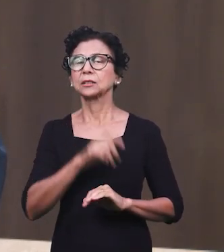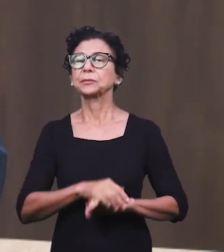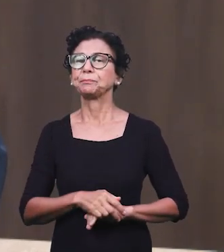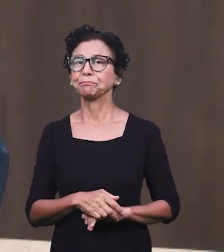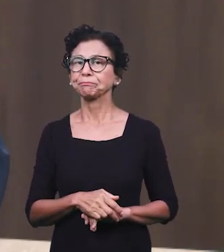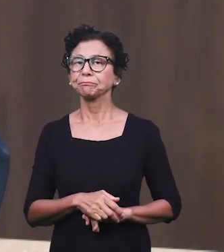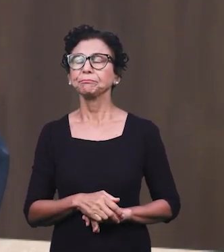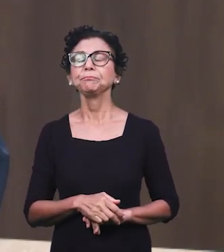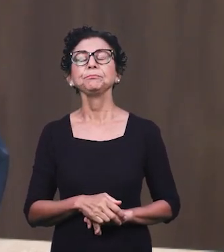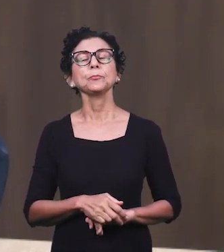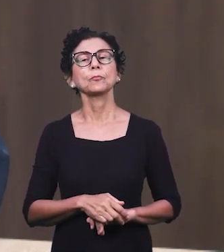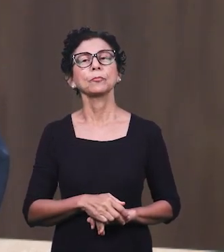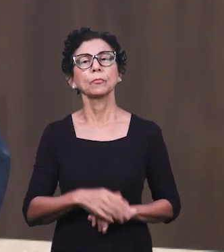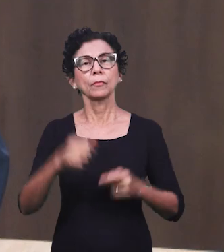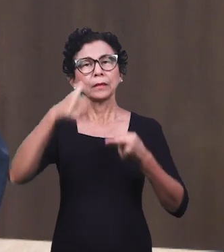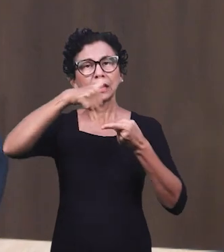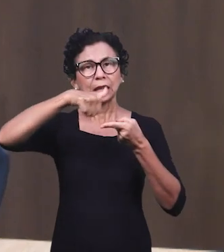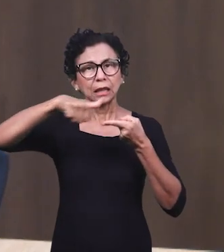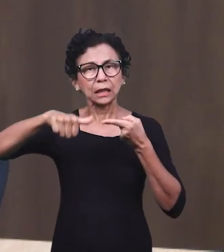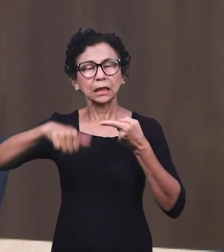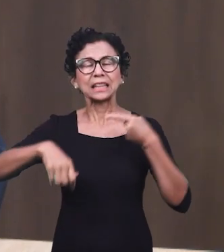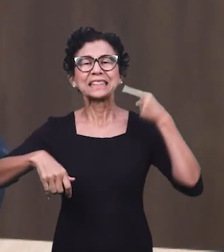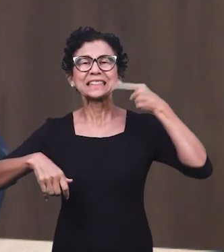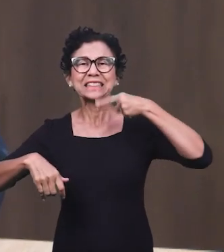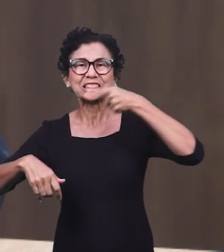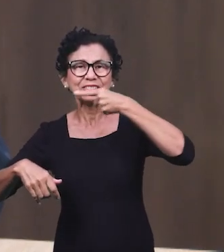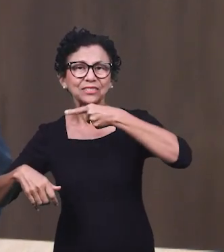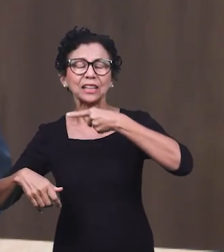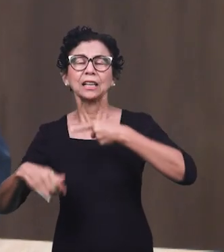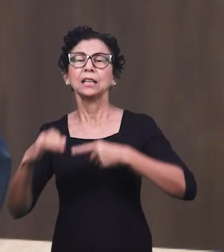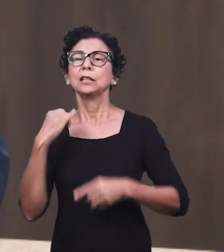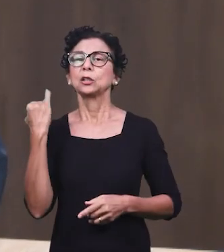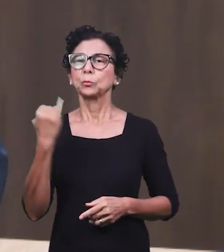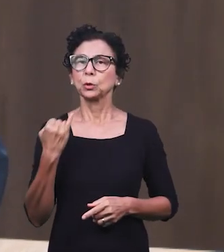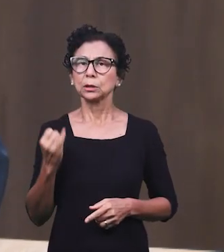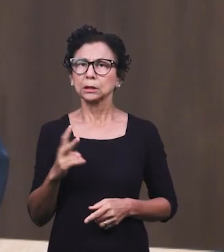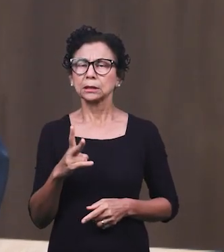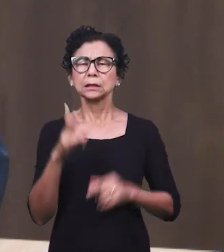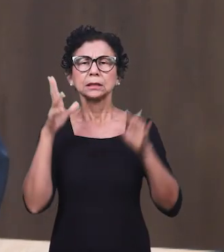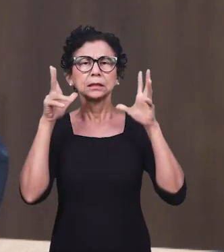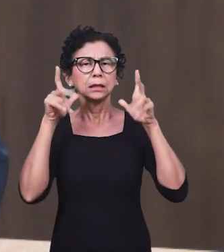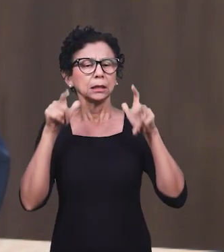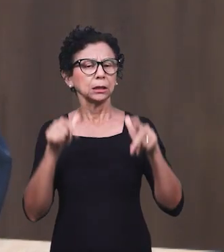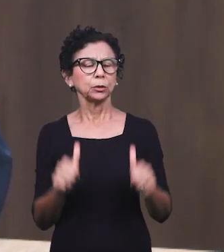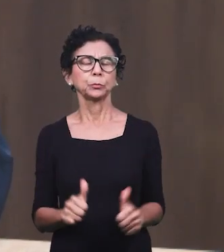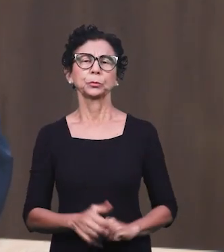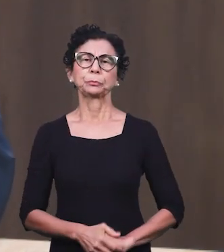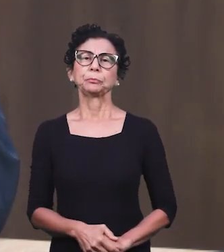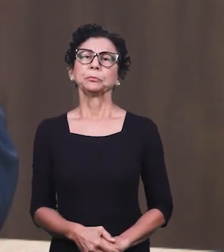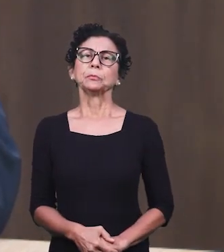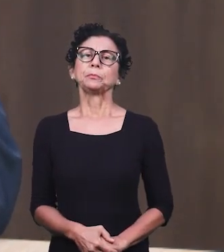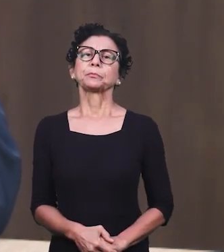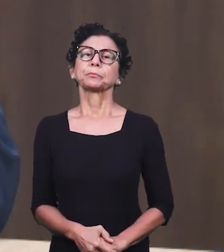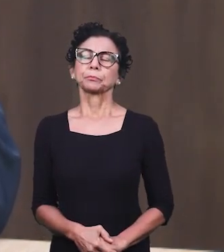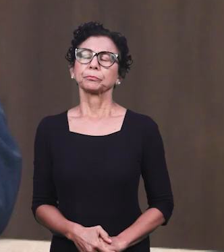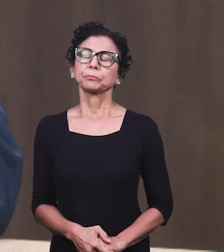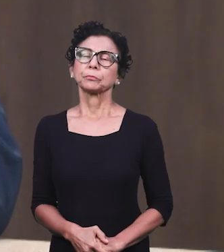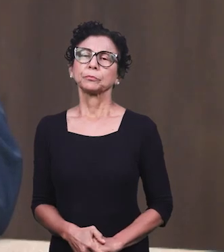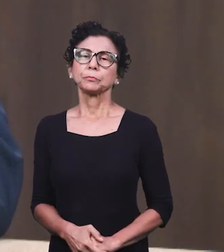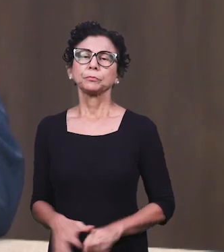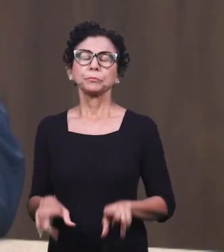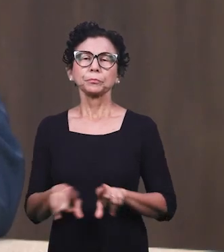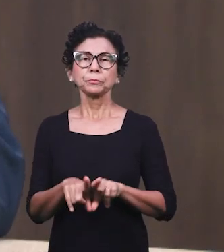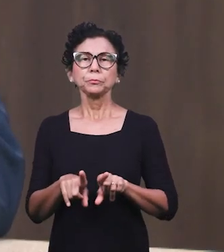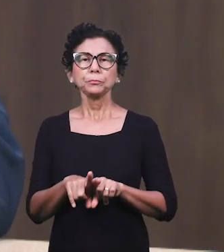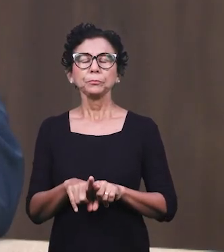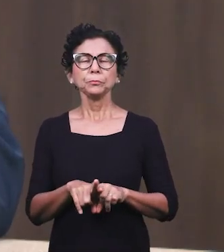escovar é necessário, ter todos os cuidados, usar pasta dental. Com certeza. Para poder manter a limpeza. Ajuda. Eu tenho uma